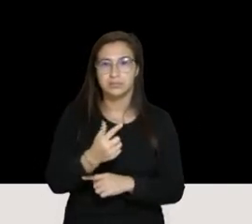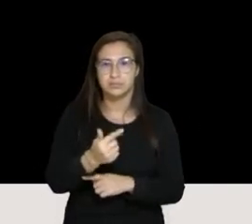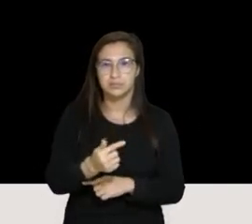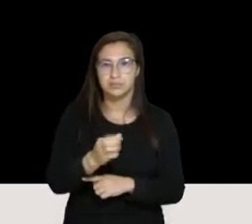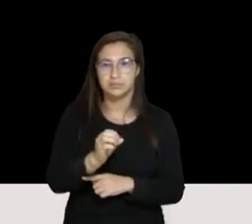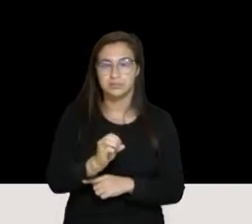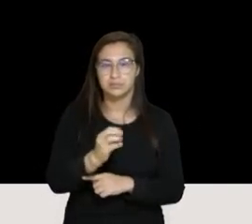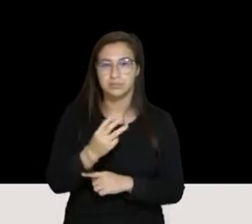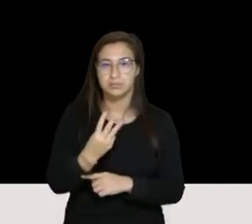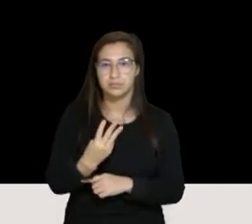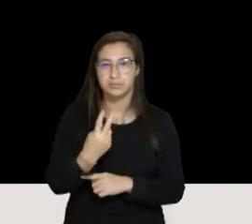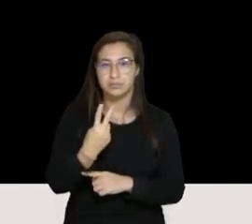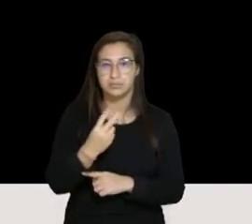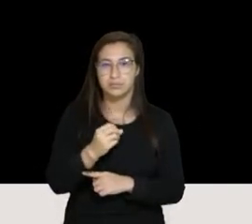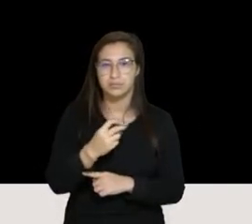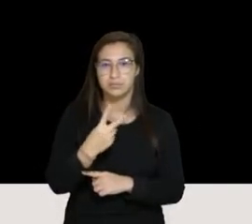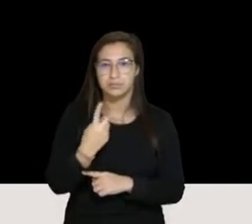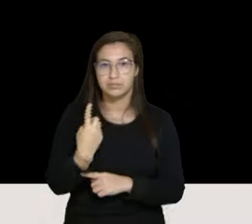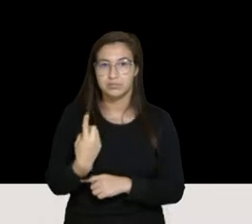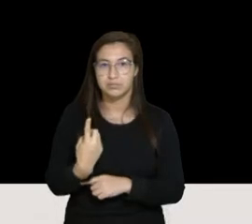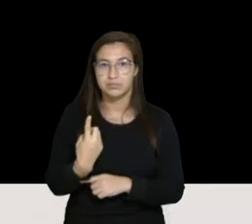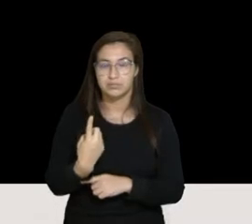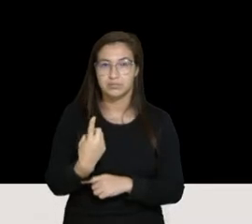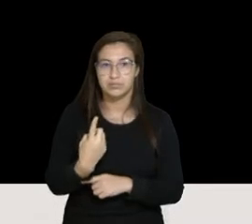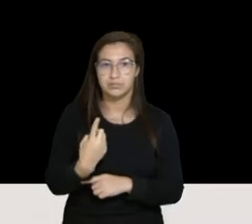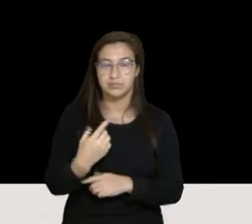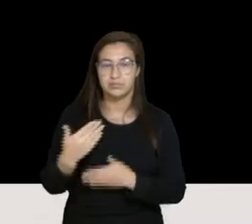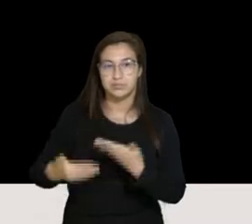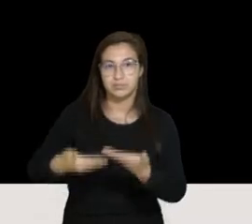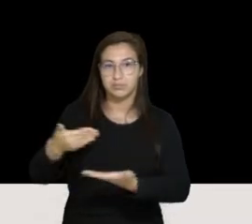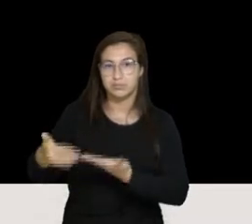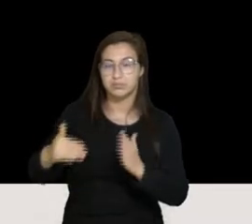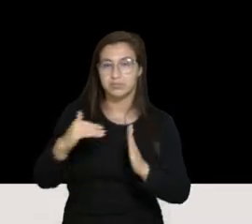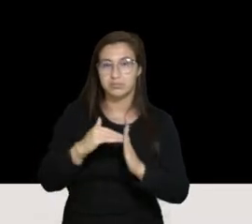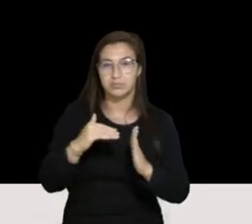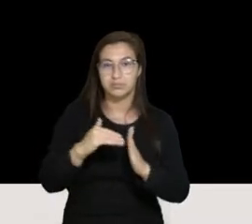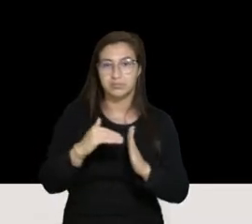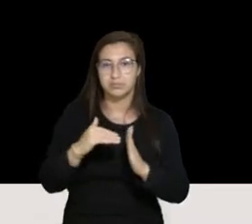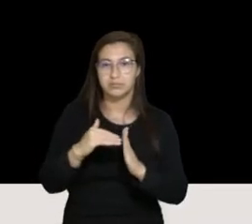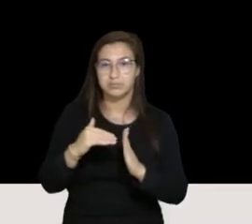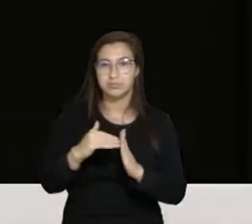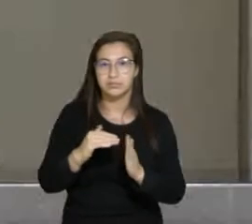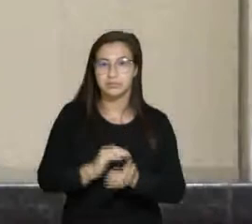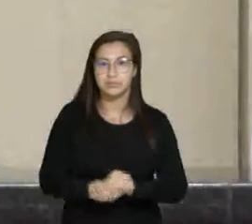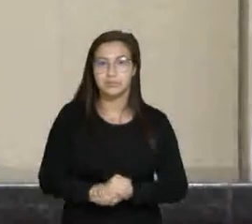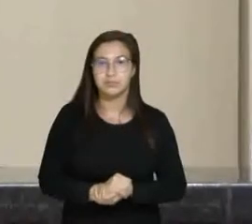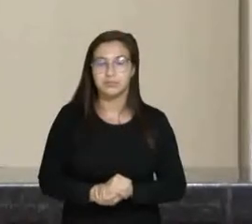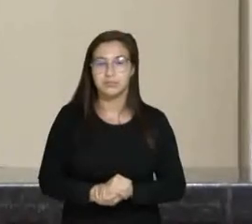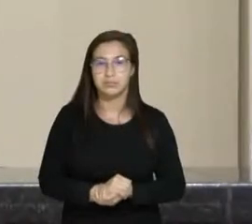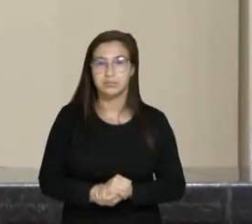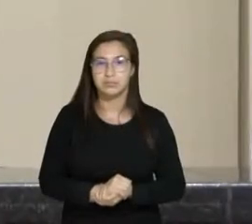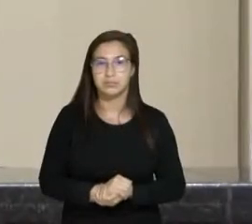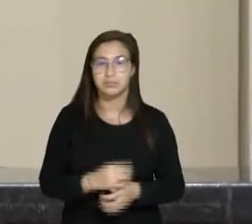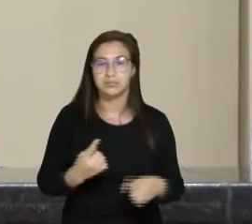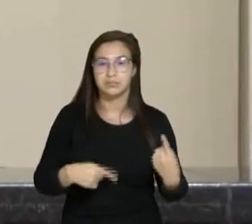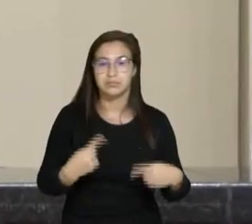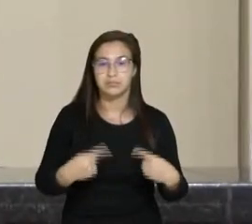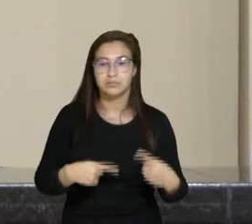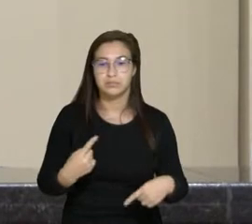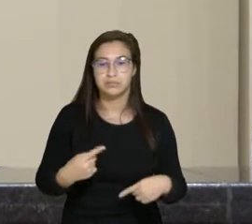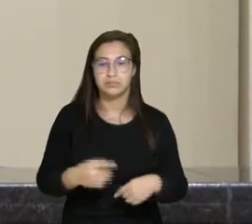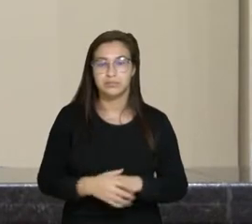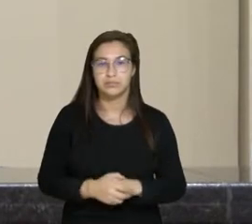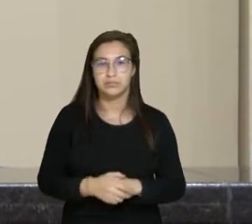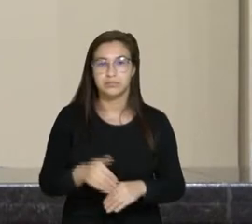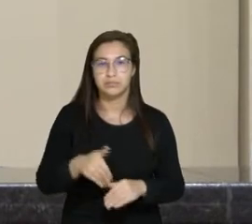três 3703 2021 entrando na Câmara dos Deputados em discussão